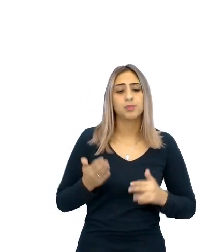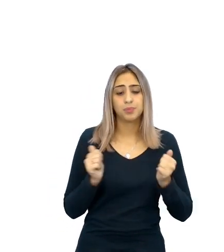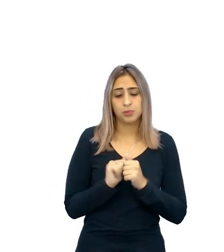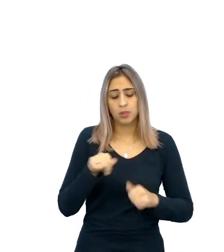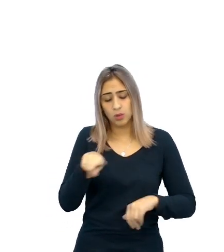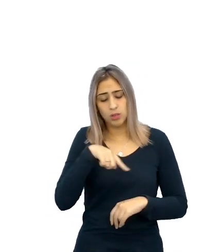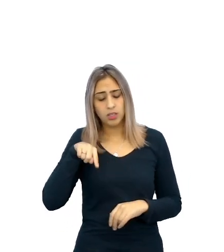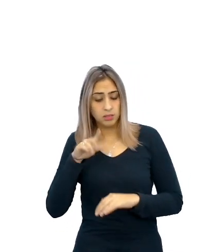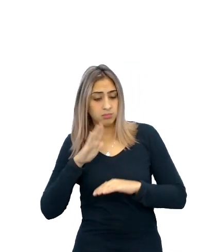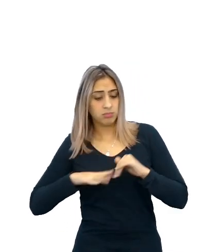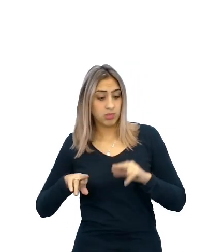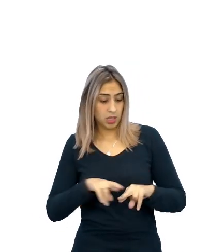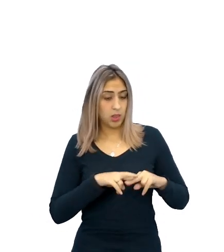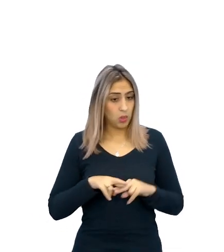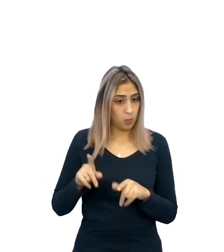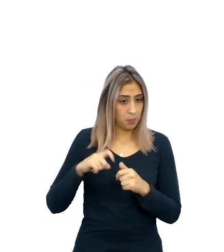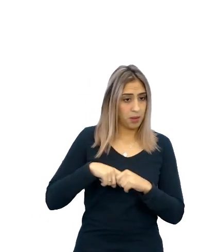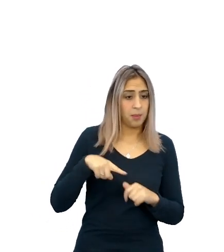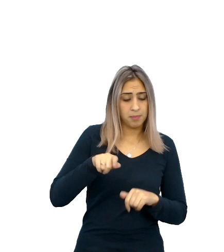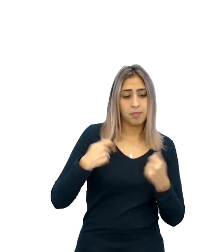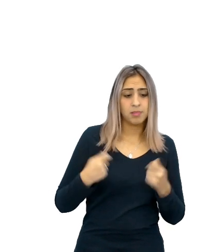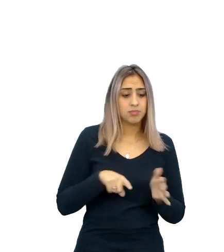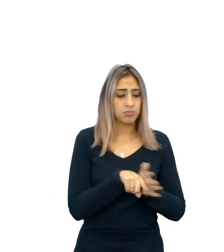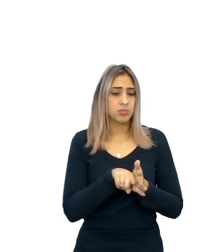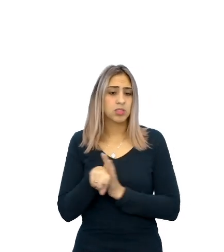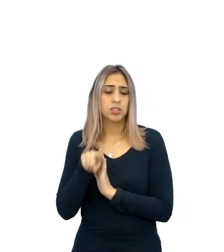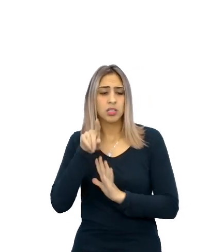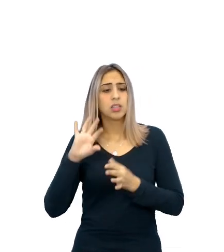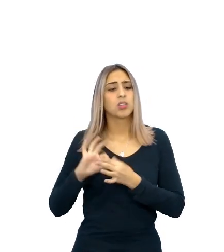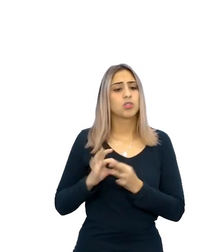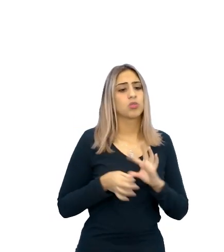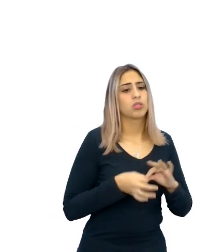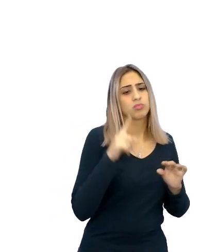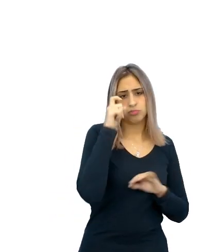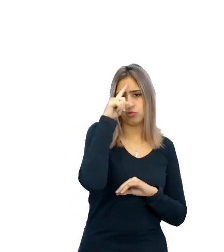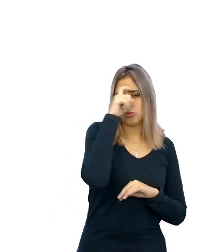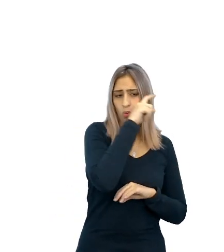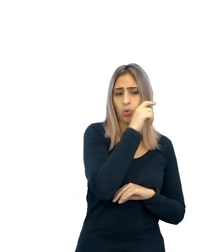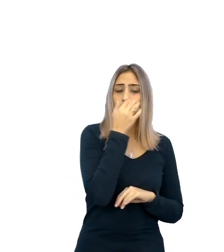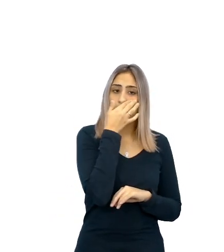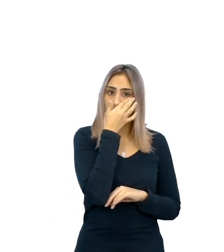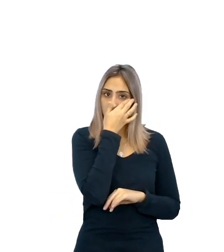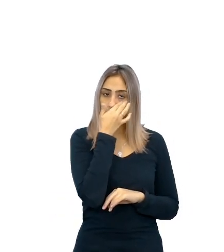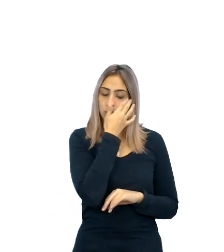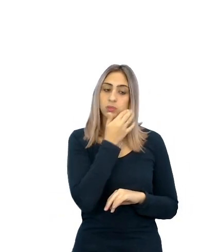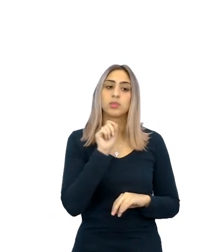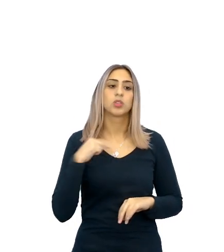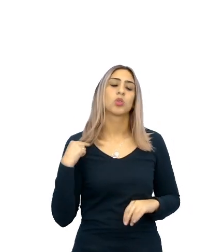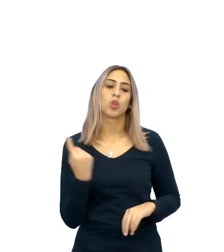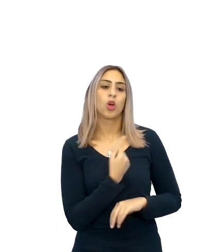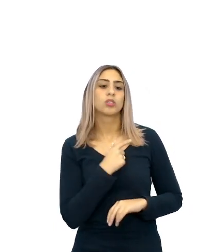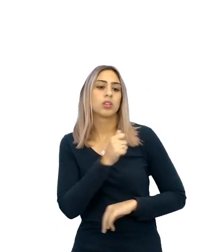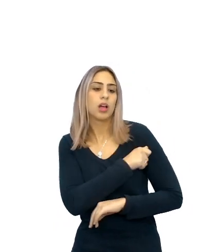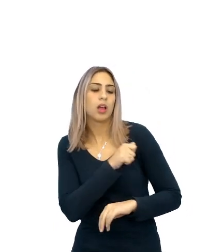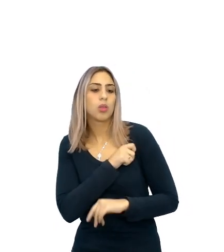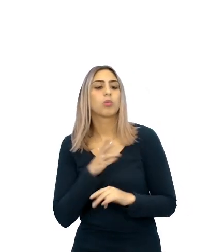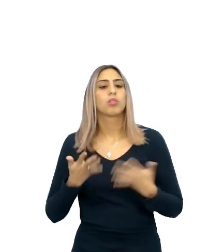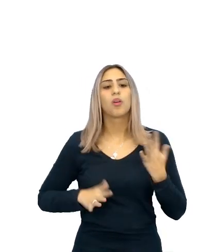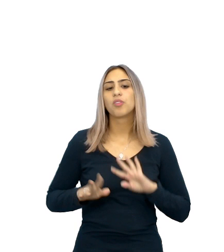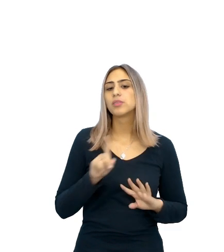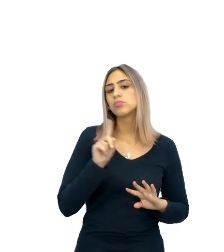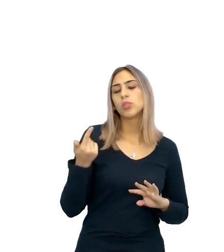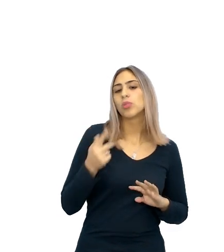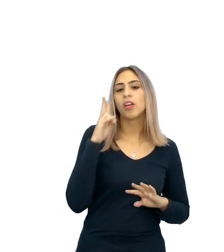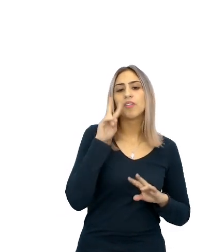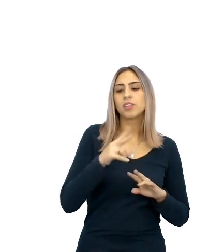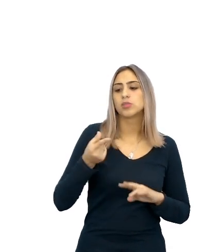essa retomada, é preciso levantar, né, nesse contexto de dificuldades, o que os nossos estudantes talvez não